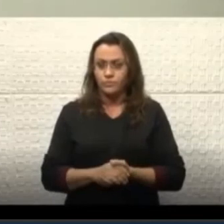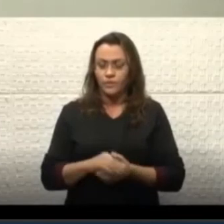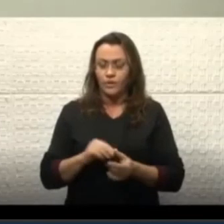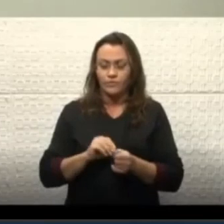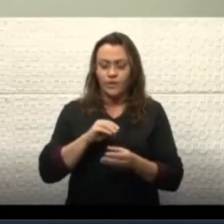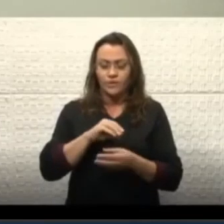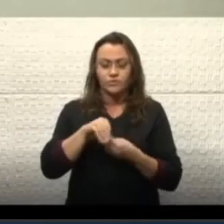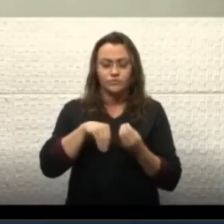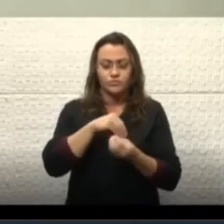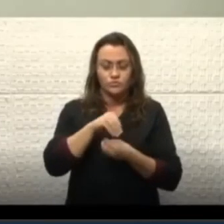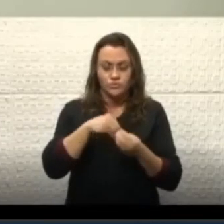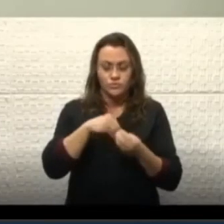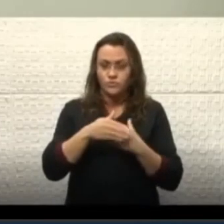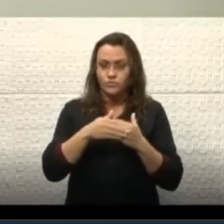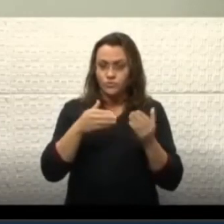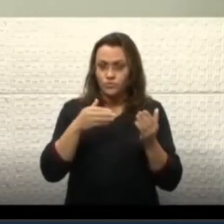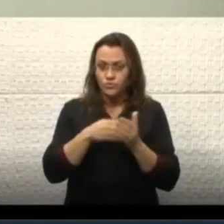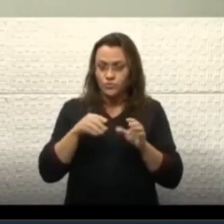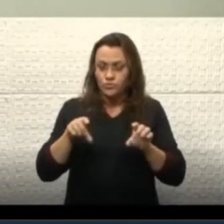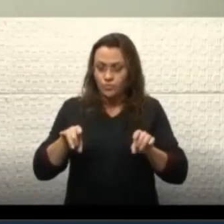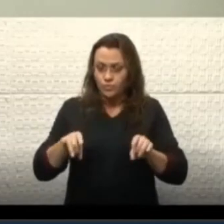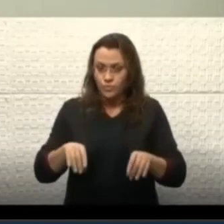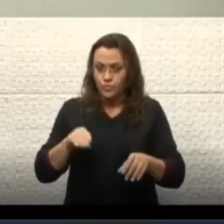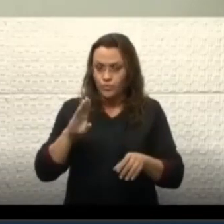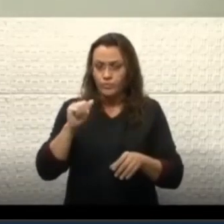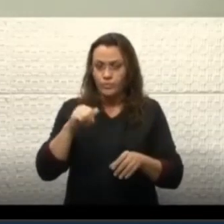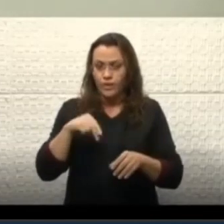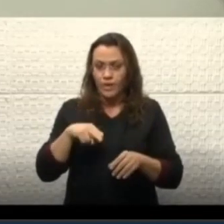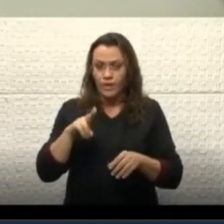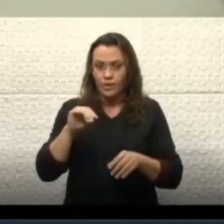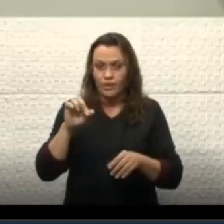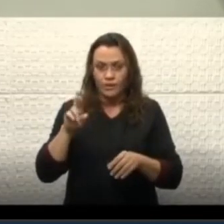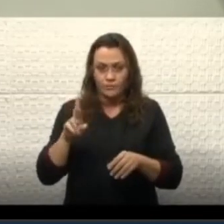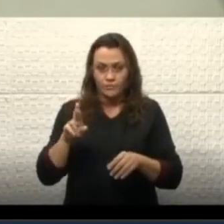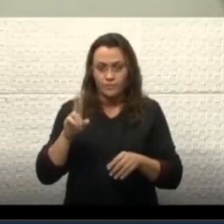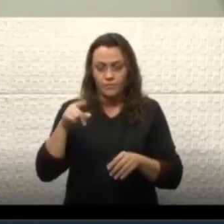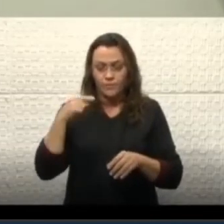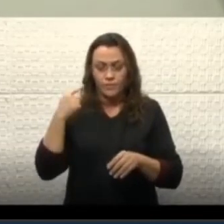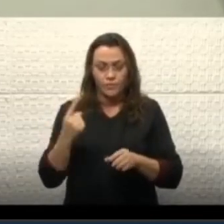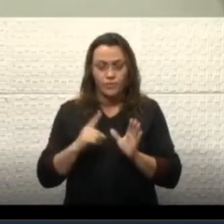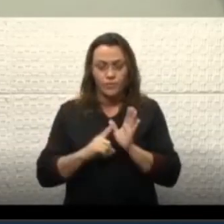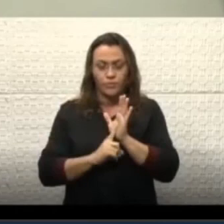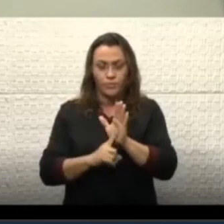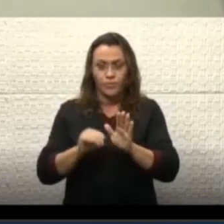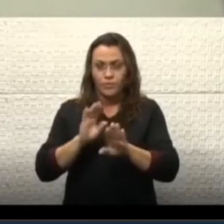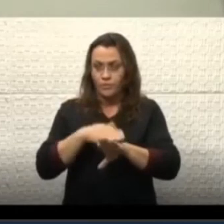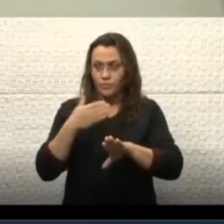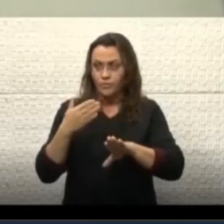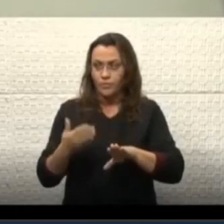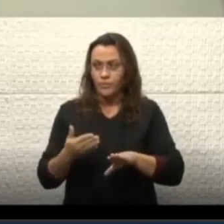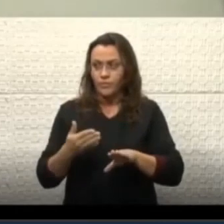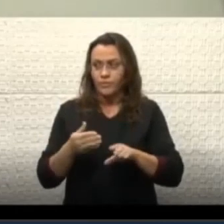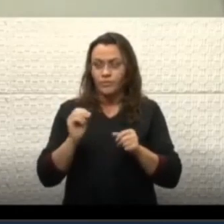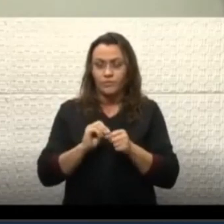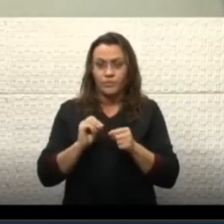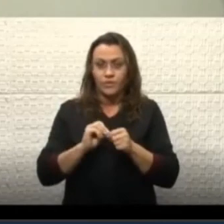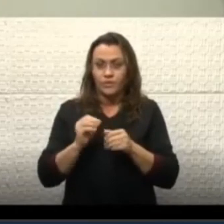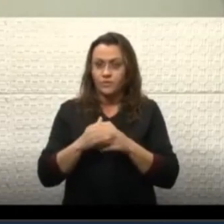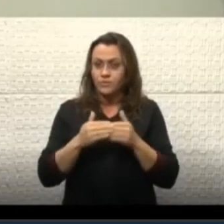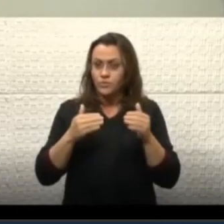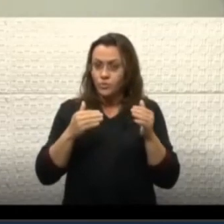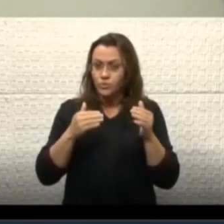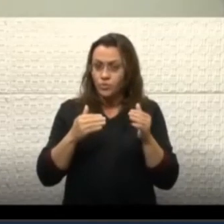Dilui um pouco mais ali do que sobrou no becker. Vamos colocar a amostra mais um pouco. Faça toda a